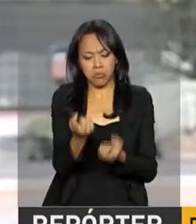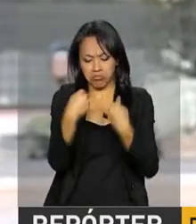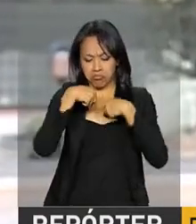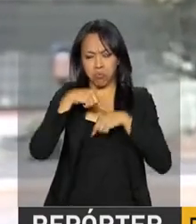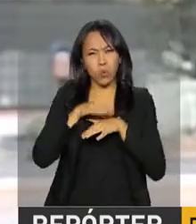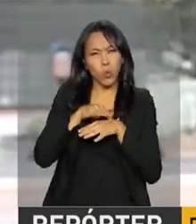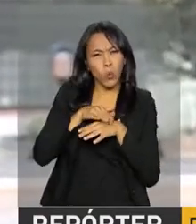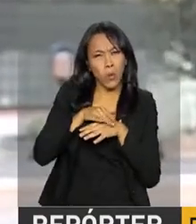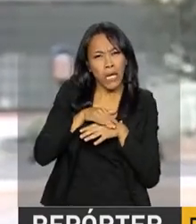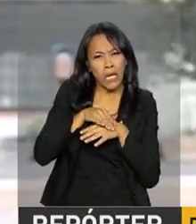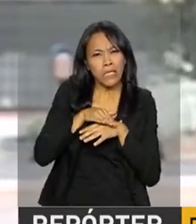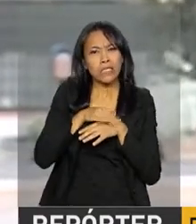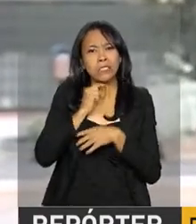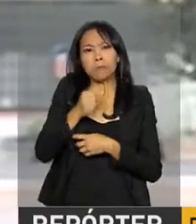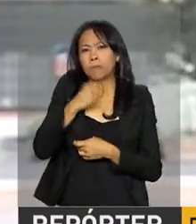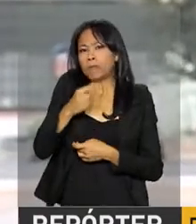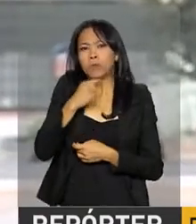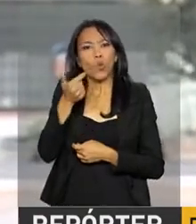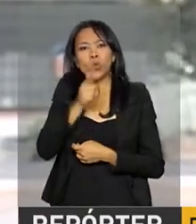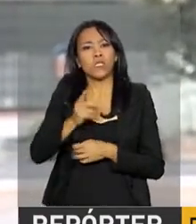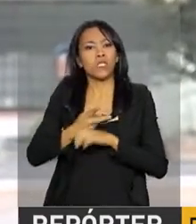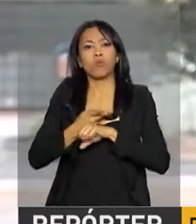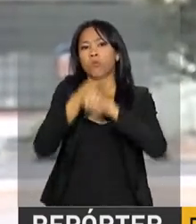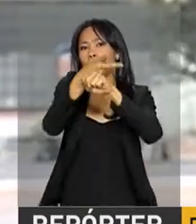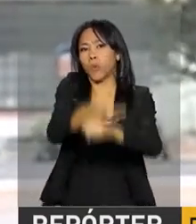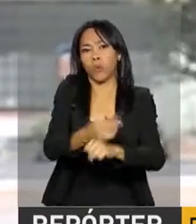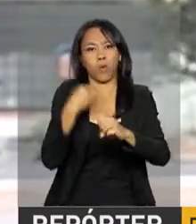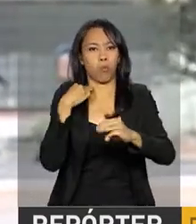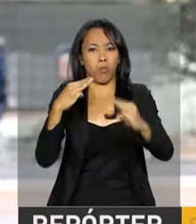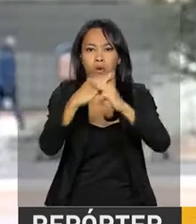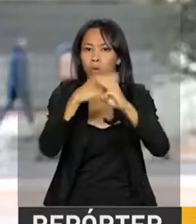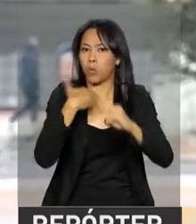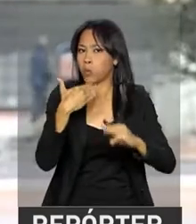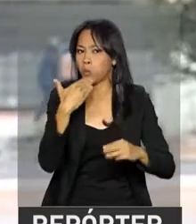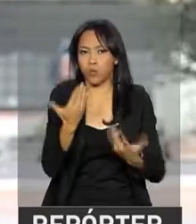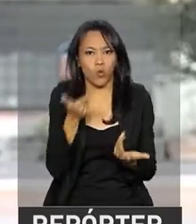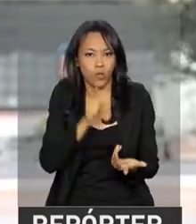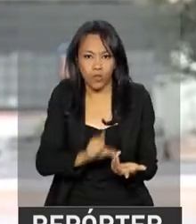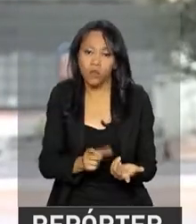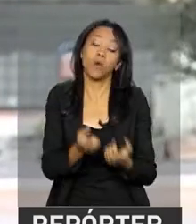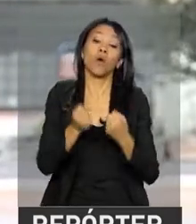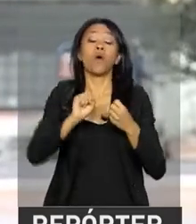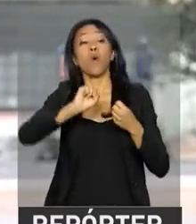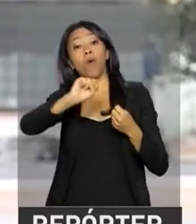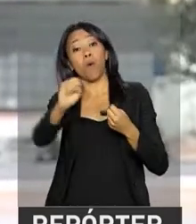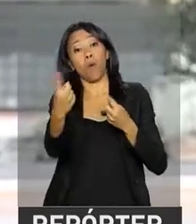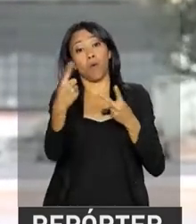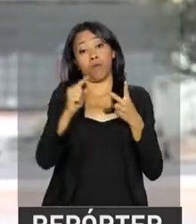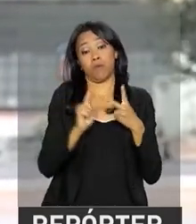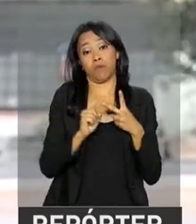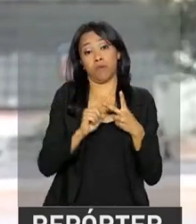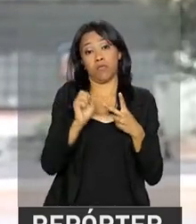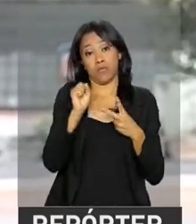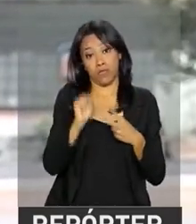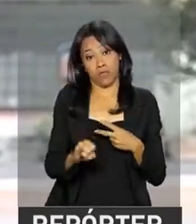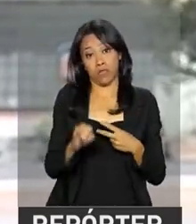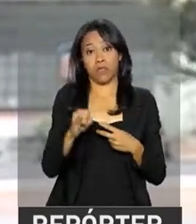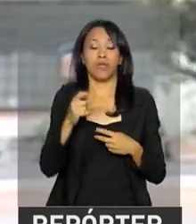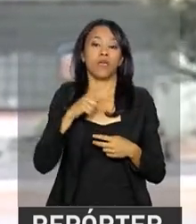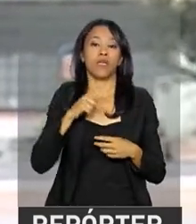que impediu a sua locomoção ou se ele teve pena de reclusão em regime